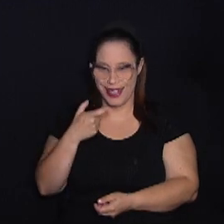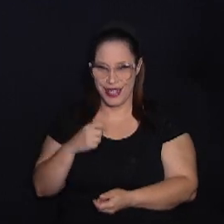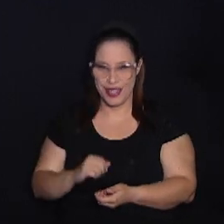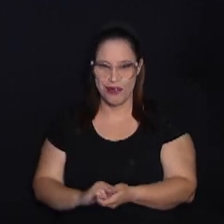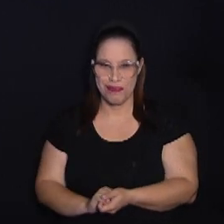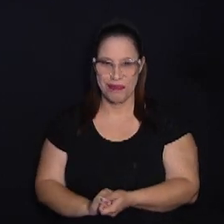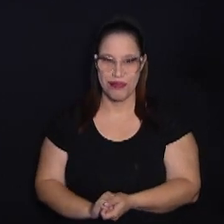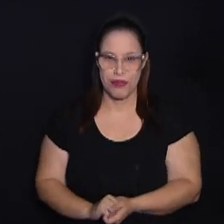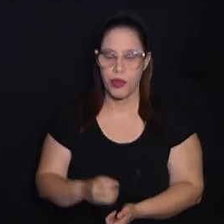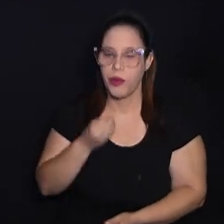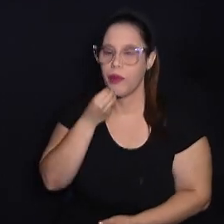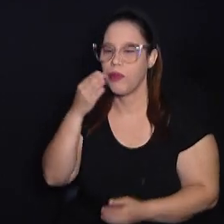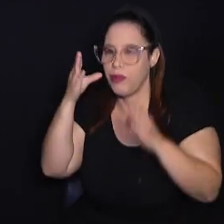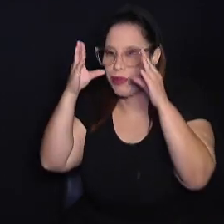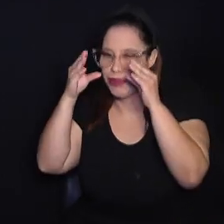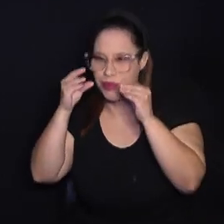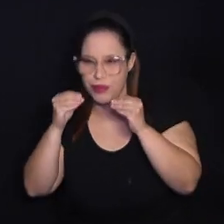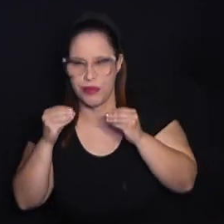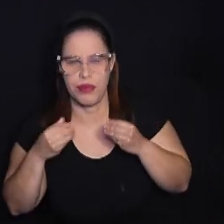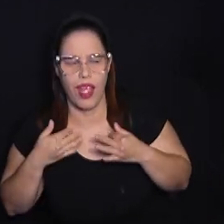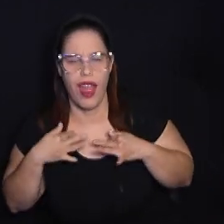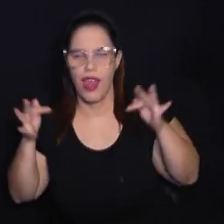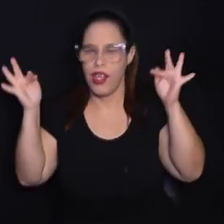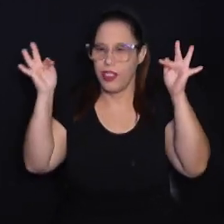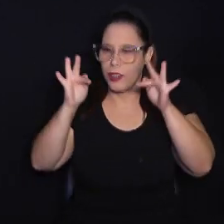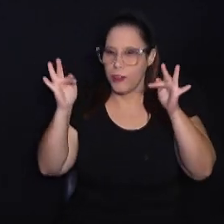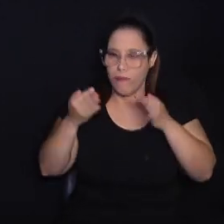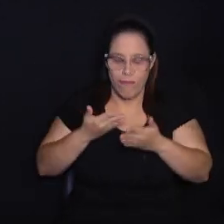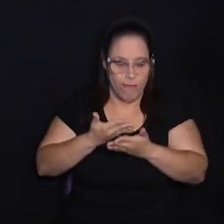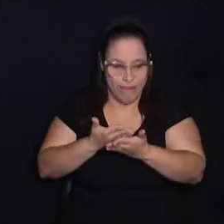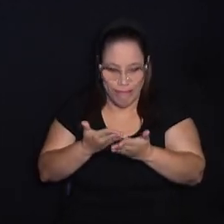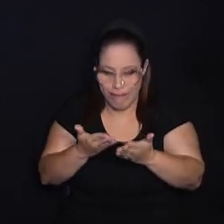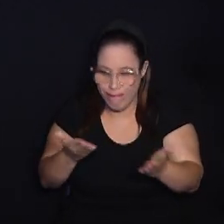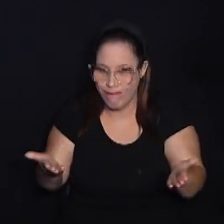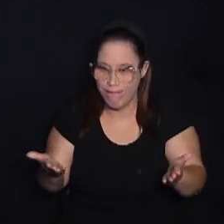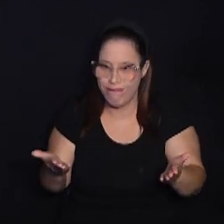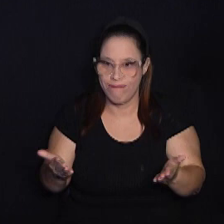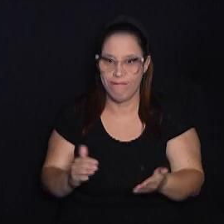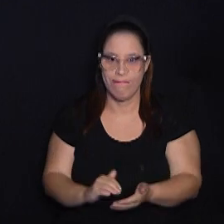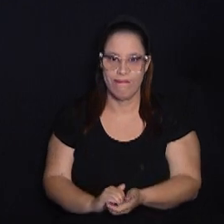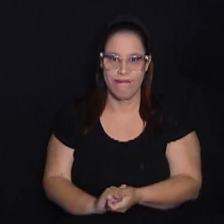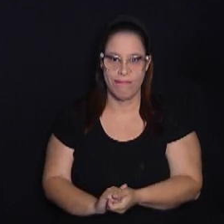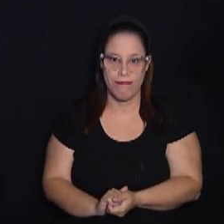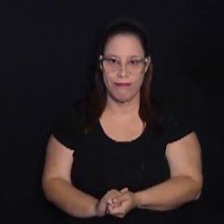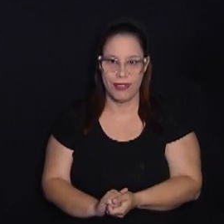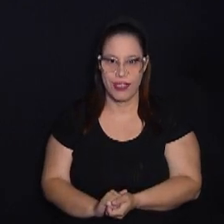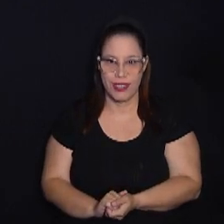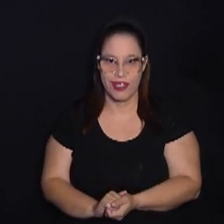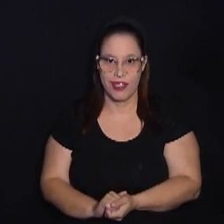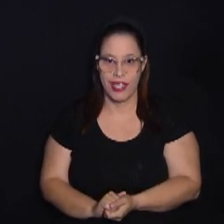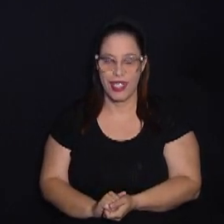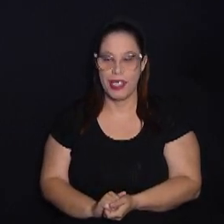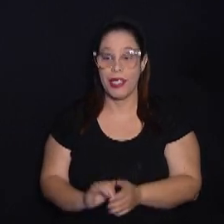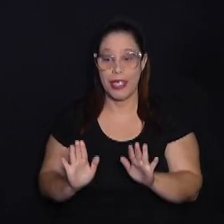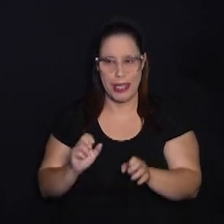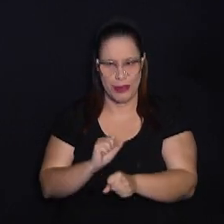Enfim, boa noite, gente. Estou muito feliz que está todo mundo aqui. Peraí, eu vou entrar numa coisa com esse negócio aqui,